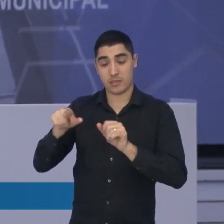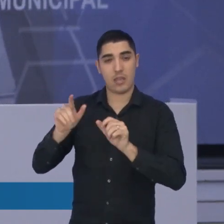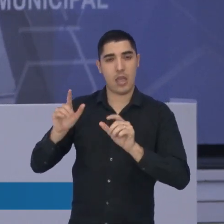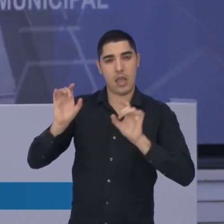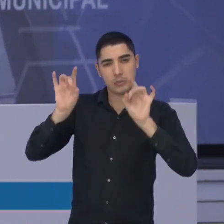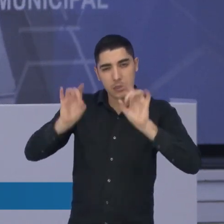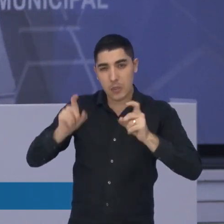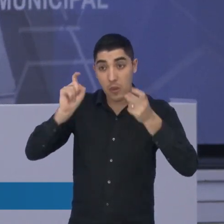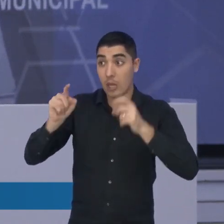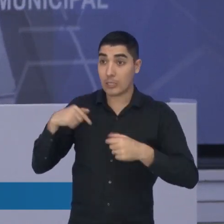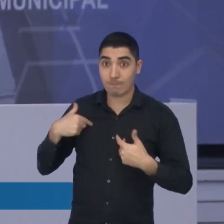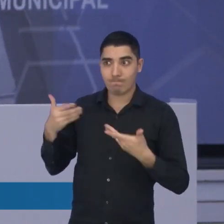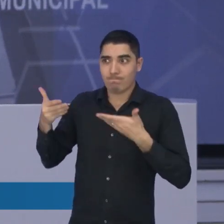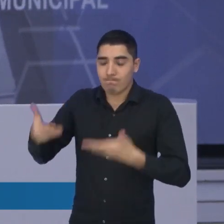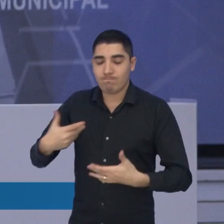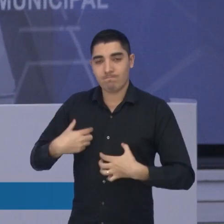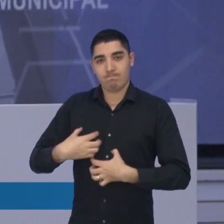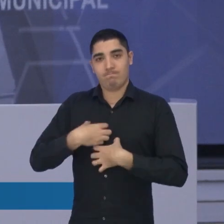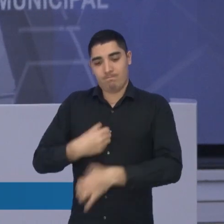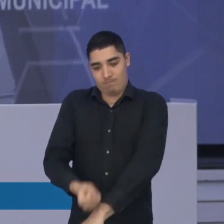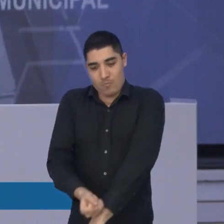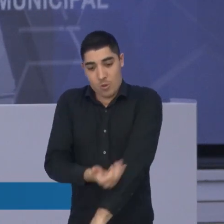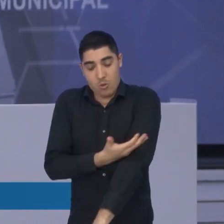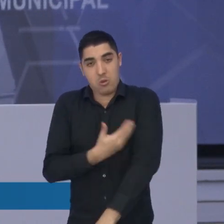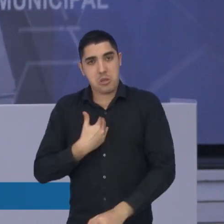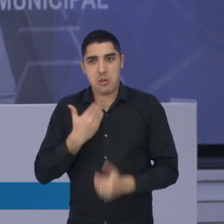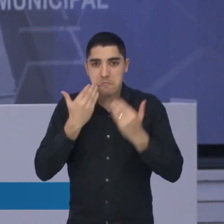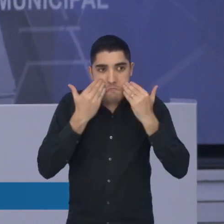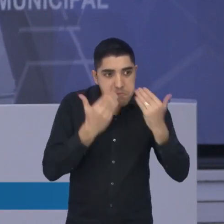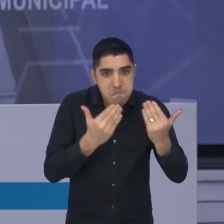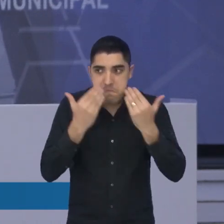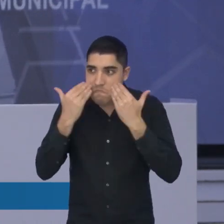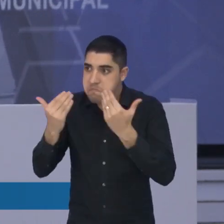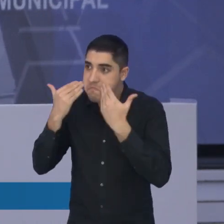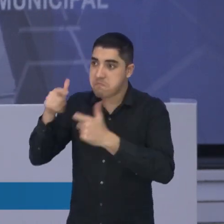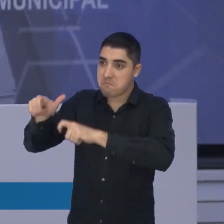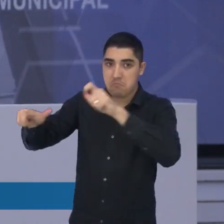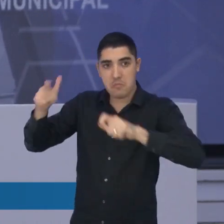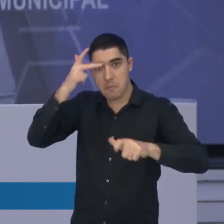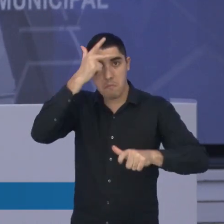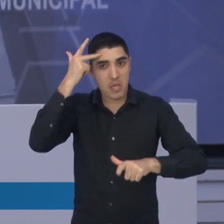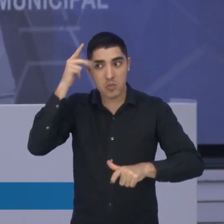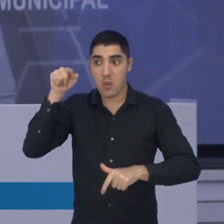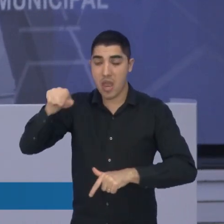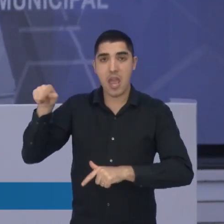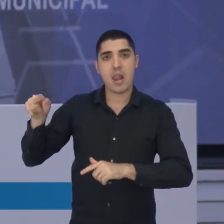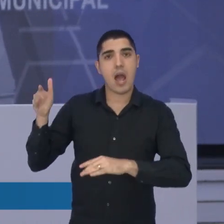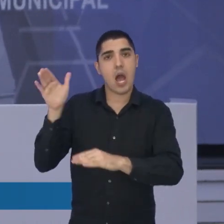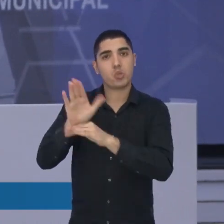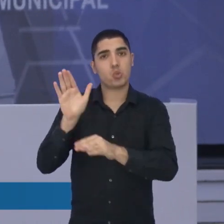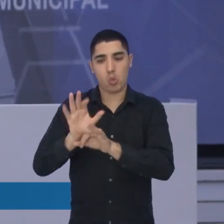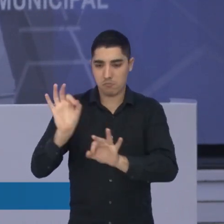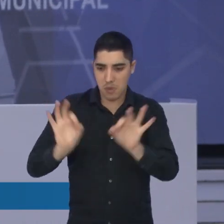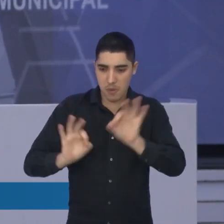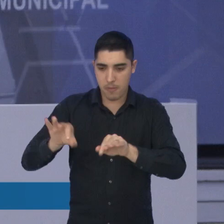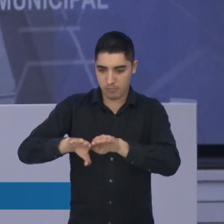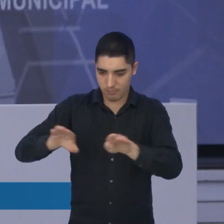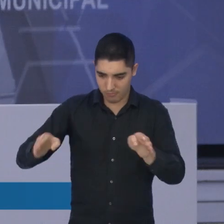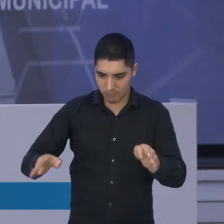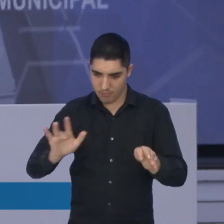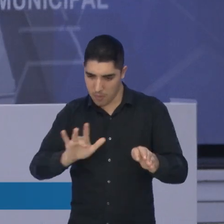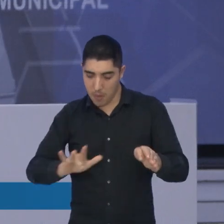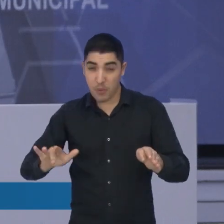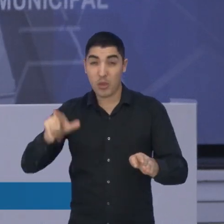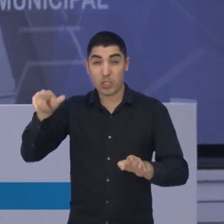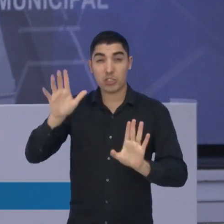que participei, pois pude ver algumas pessoas envolvidas no processo do desenvolvimento da urna se reencontrando após